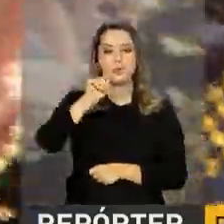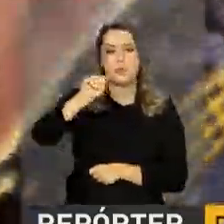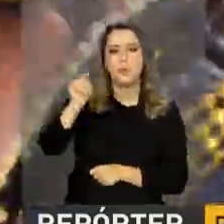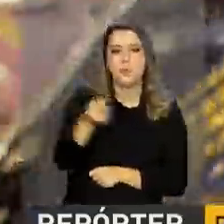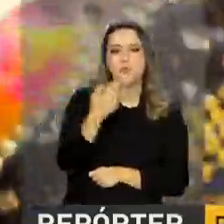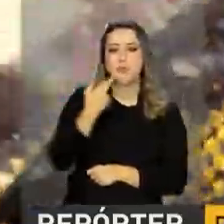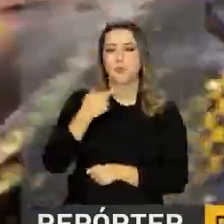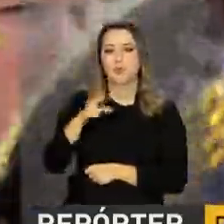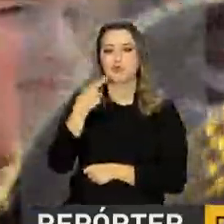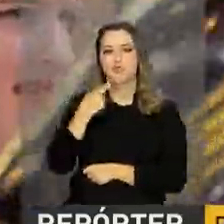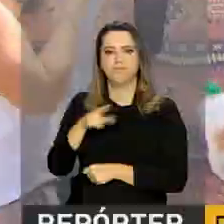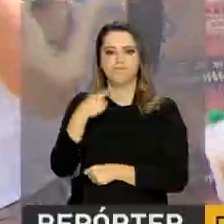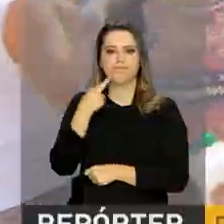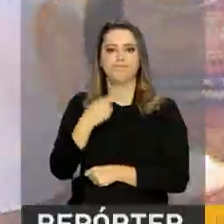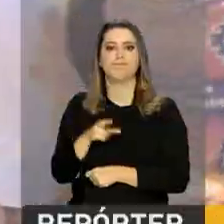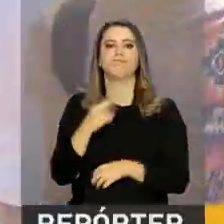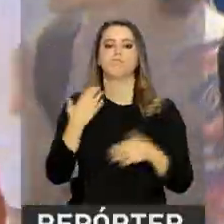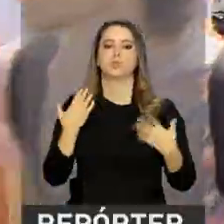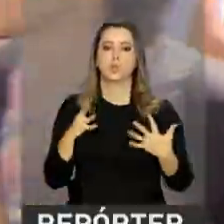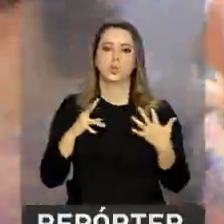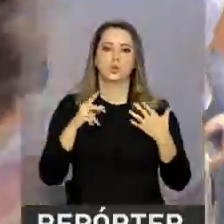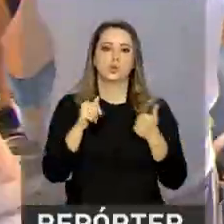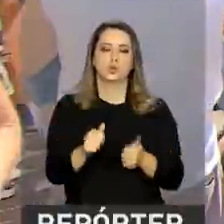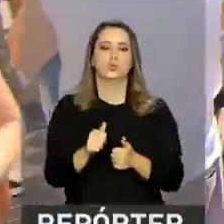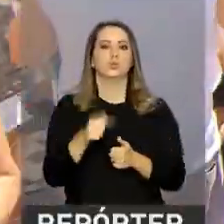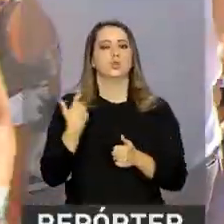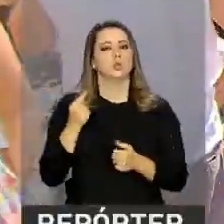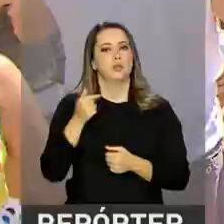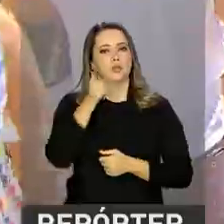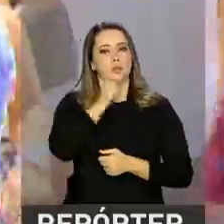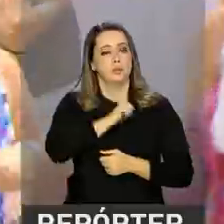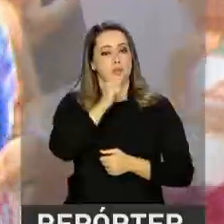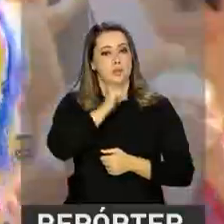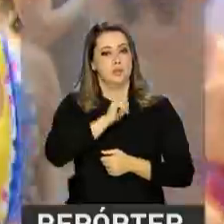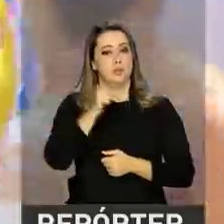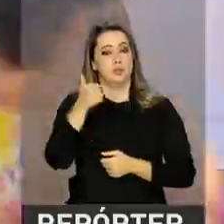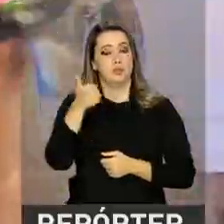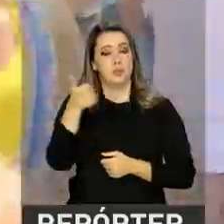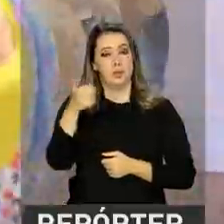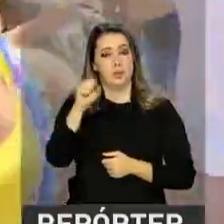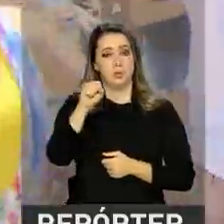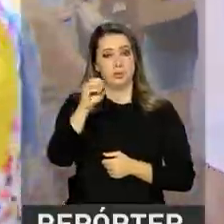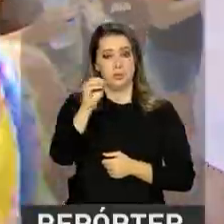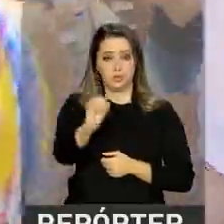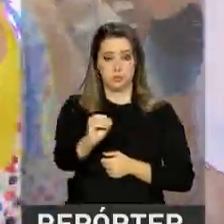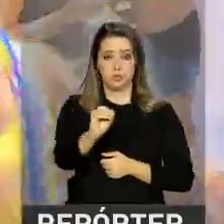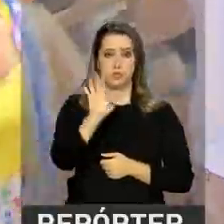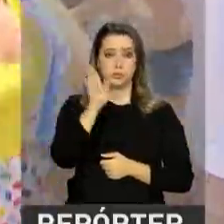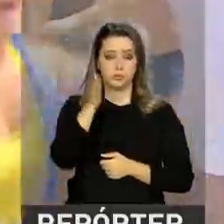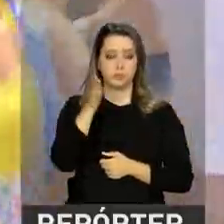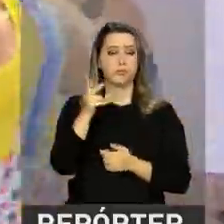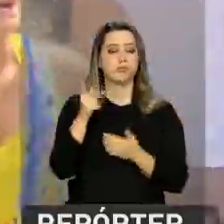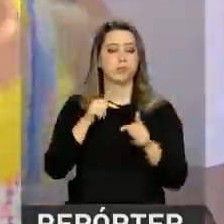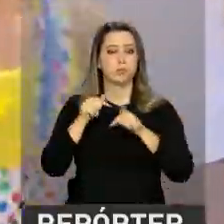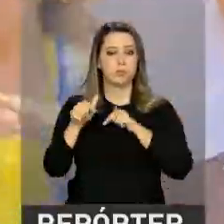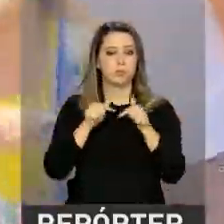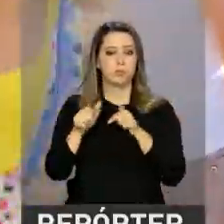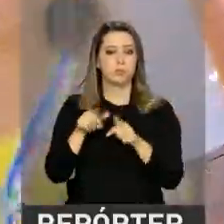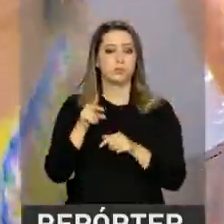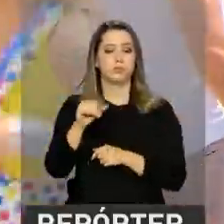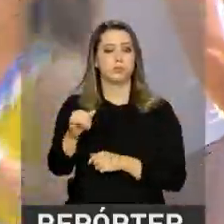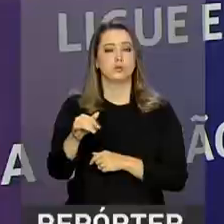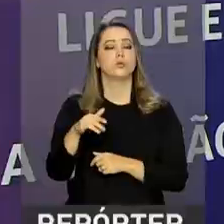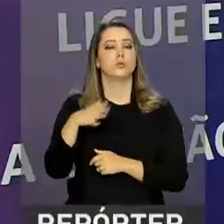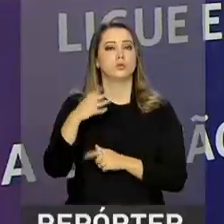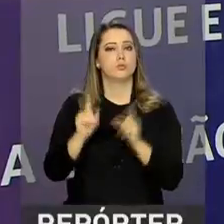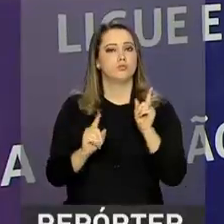o carnaval em todo o país. Todas feitas diretamente no Ligue 180, que está funcionando nesses dias de